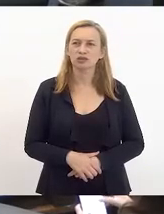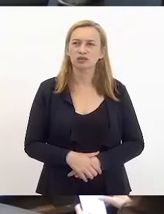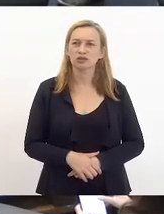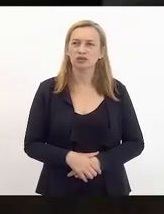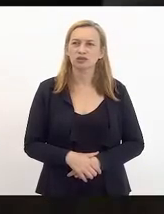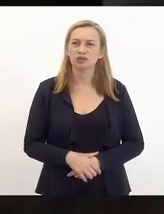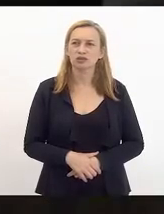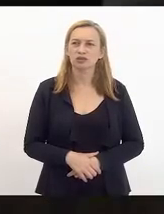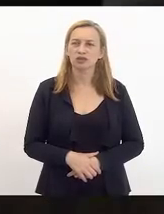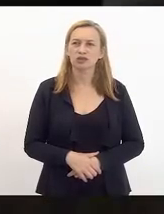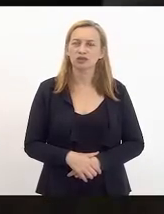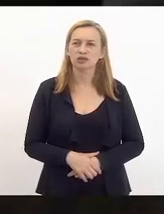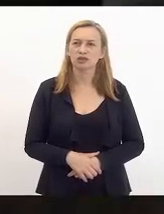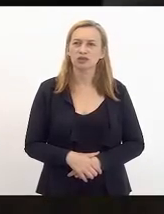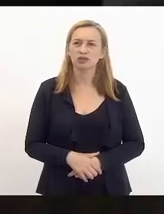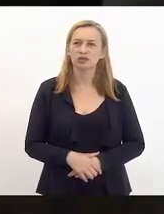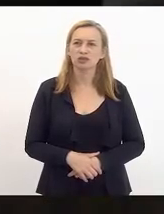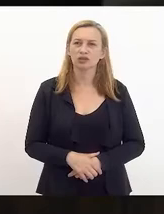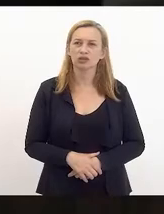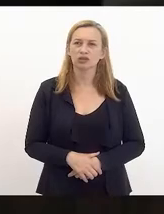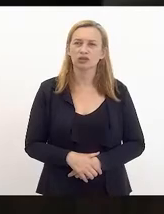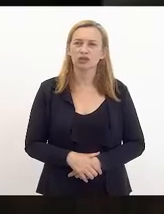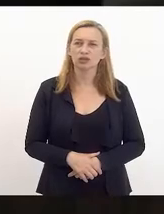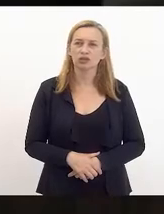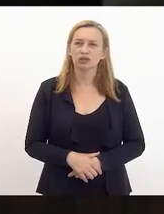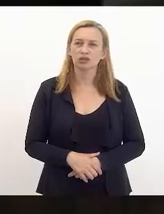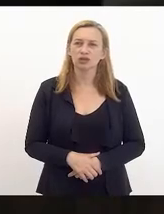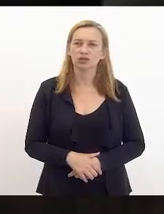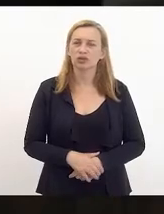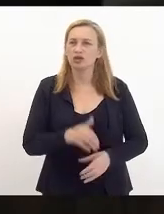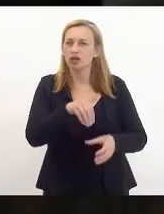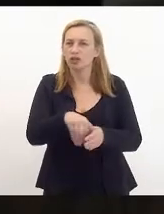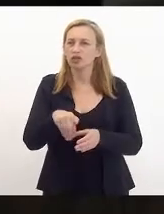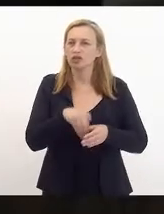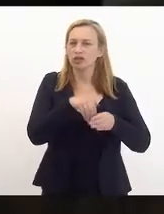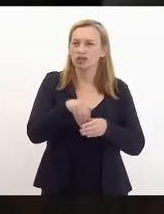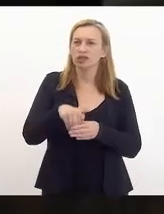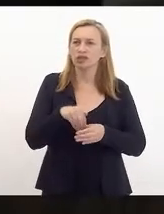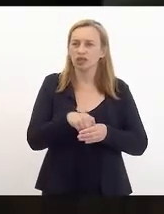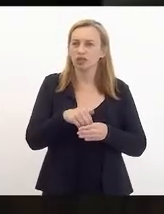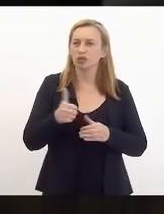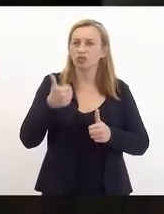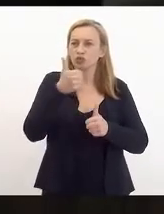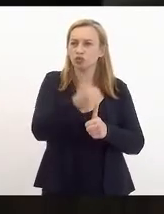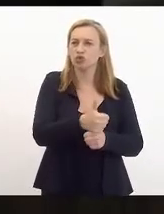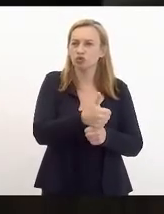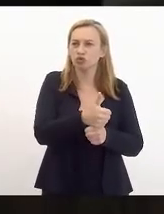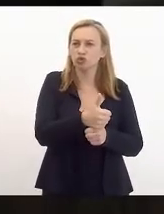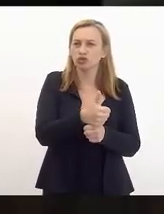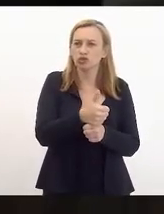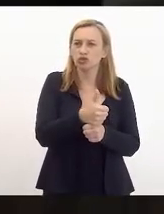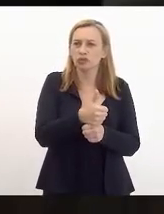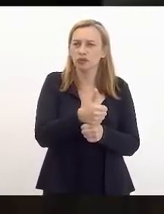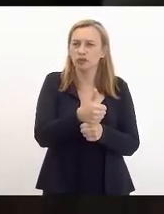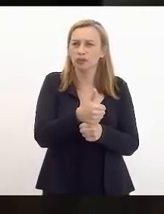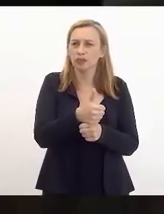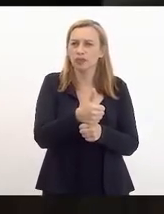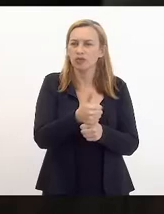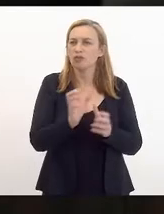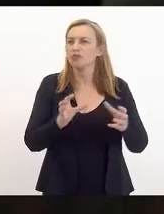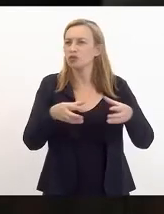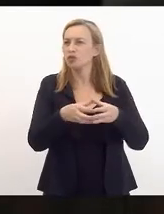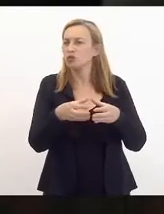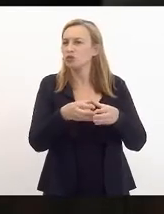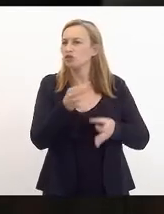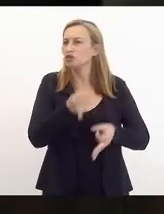Com os pareceres emitidos, em votação, o substitutivo da Comissão